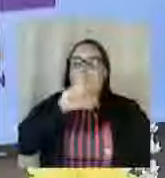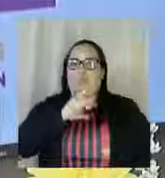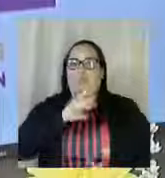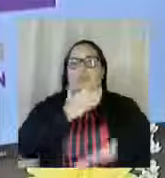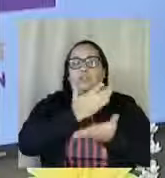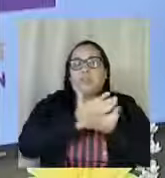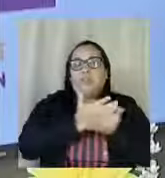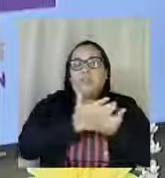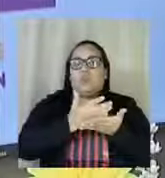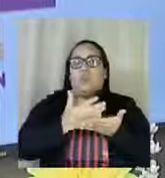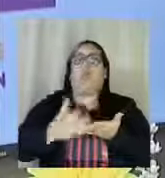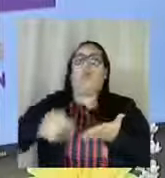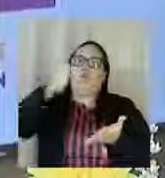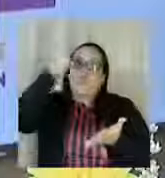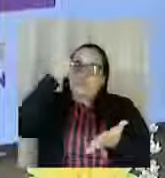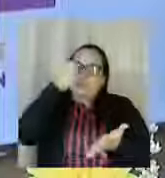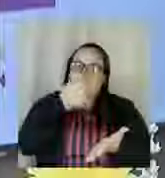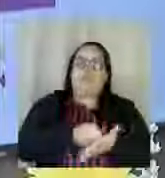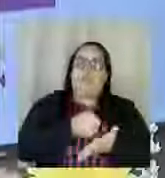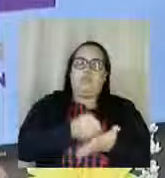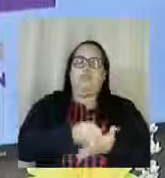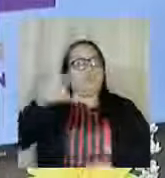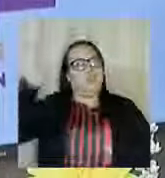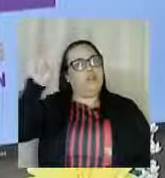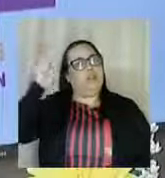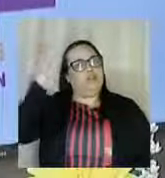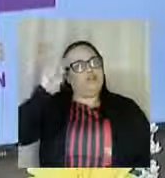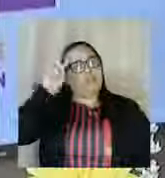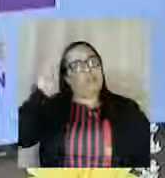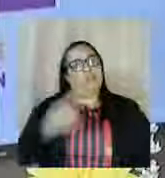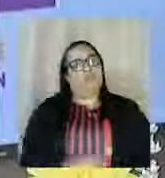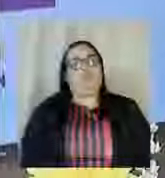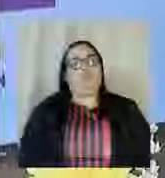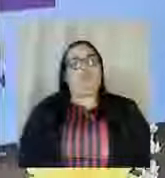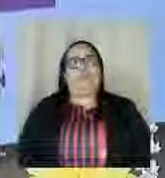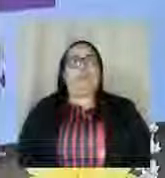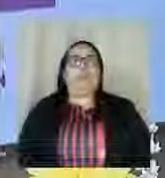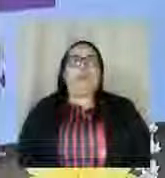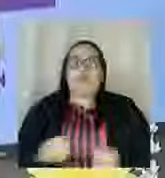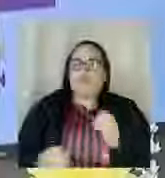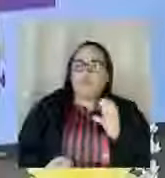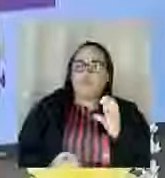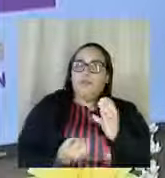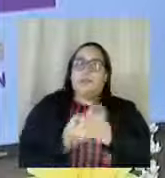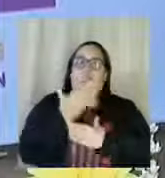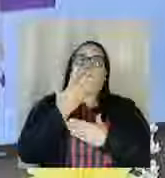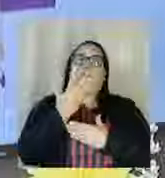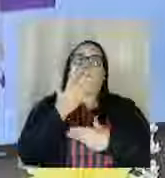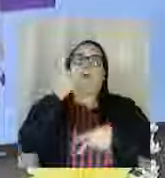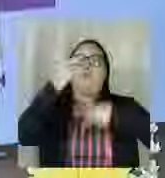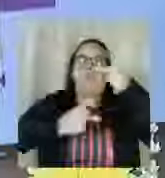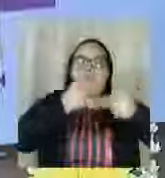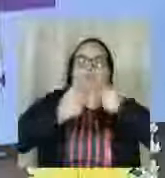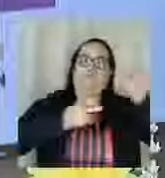ser, não é, um direito no dia a dia, que ela passe a existir, que ela passe a ser